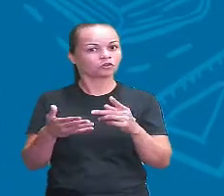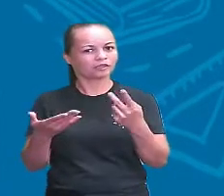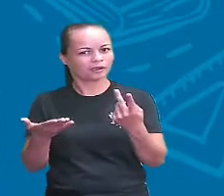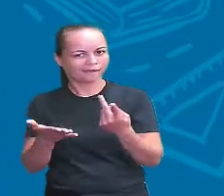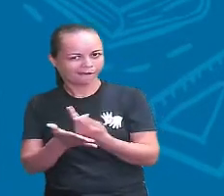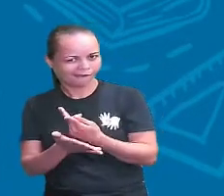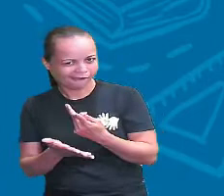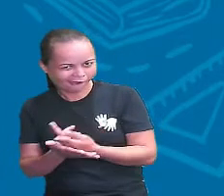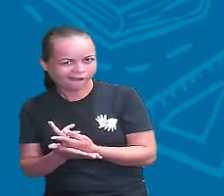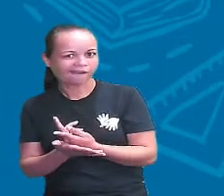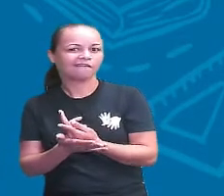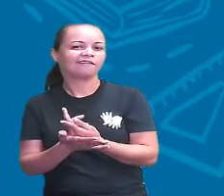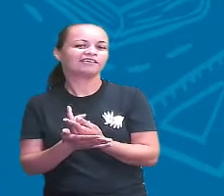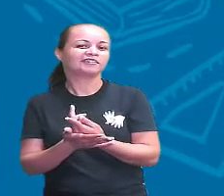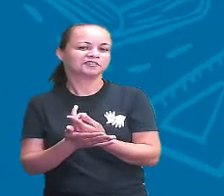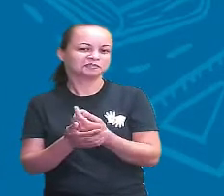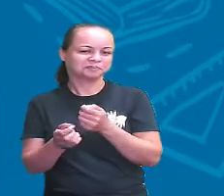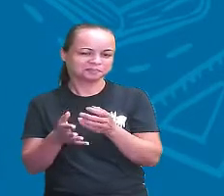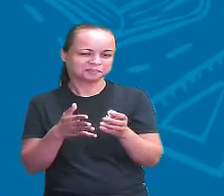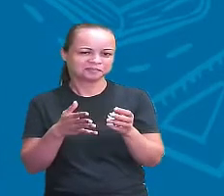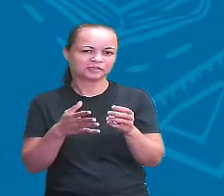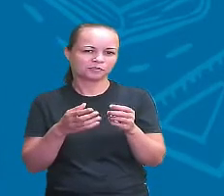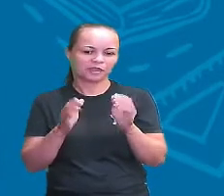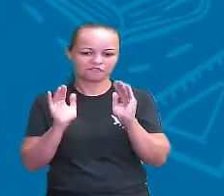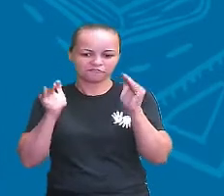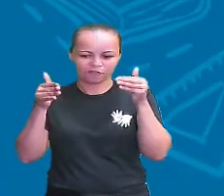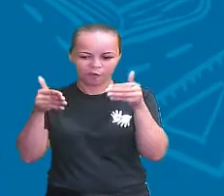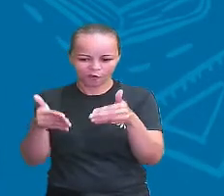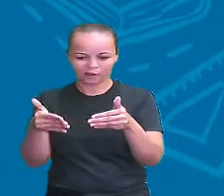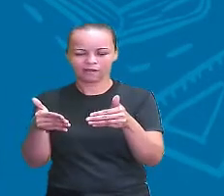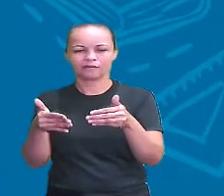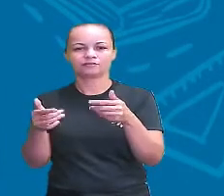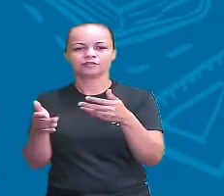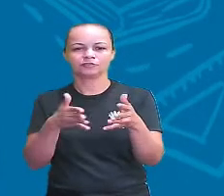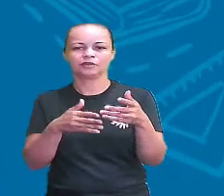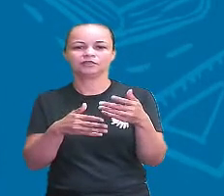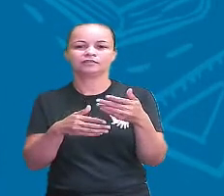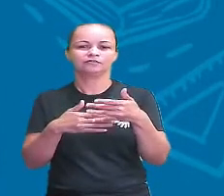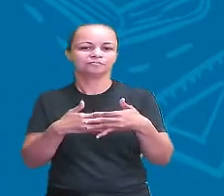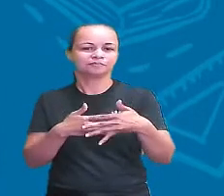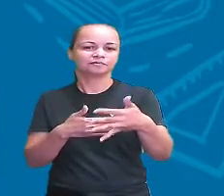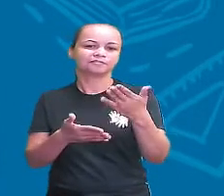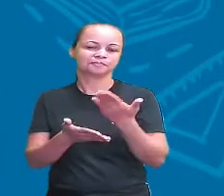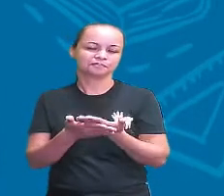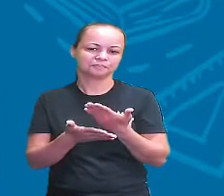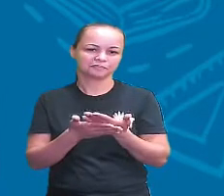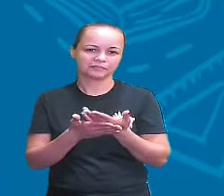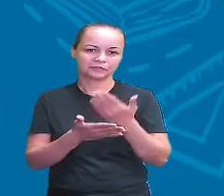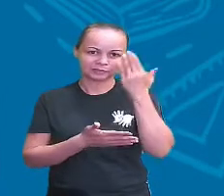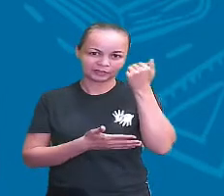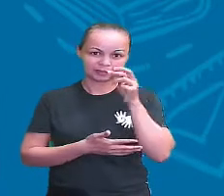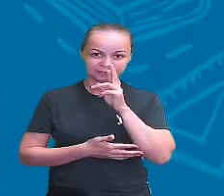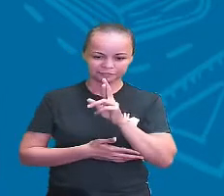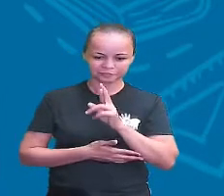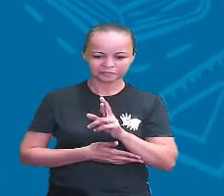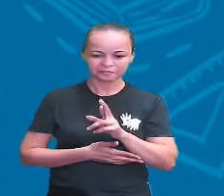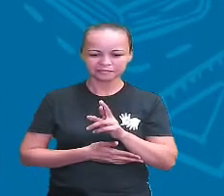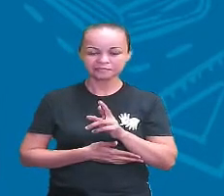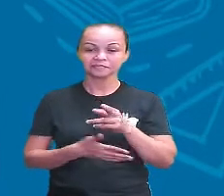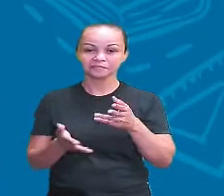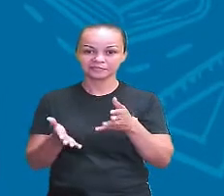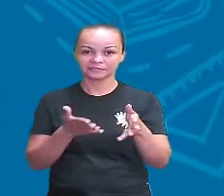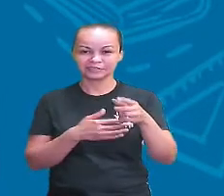já ia dizer qual era, eu até falei bem focado aí durante a aula. Enfim, vamos saber a resposta? Que eu tenho certeza que